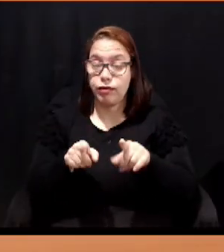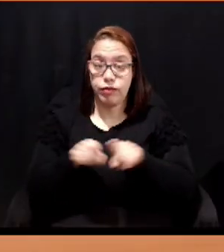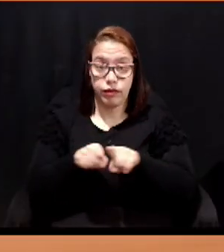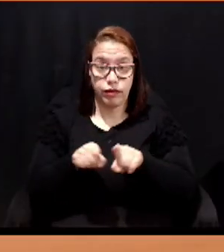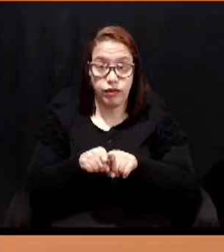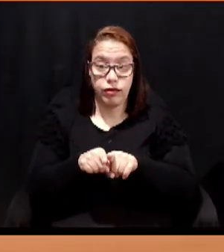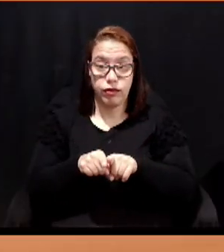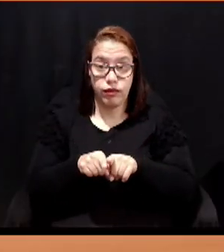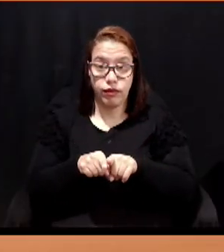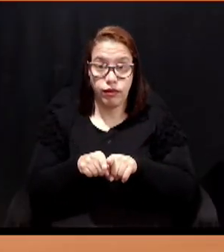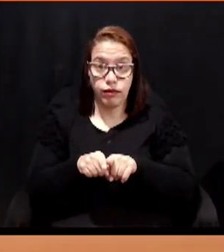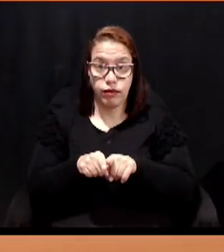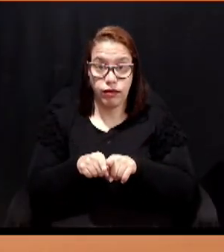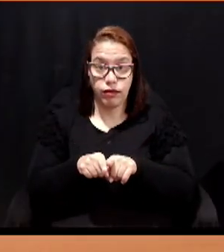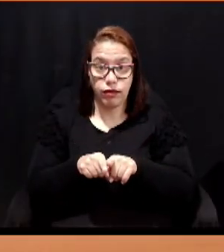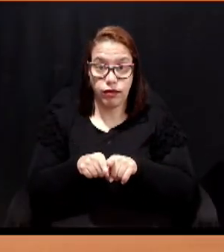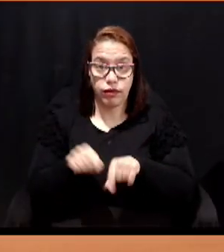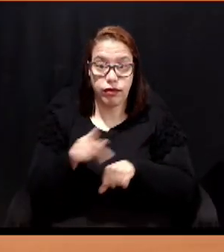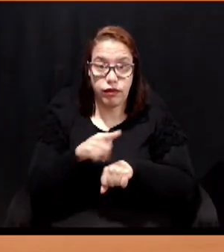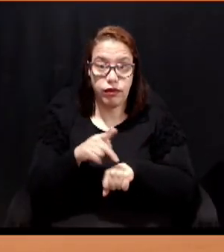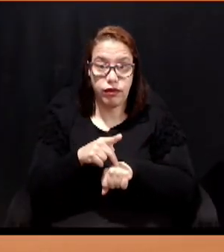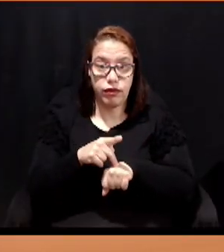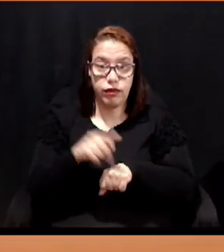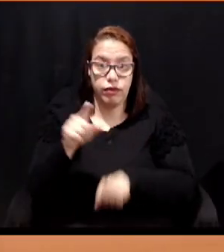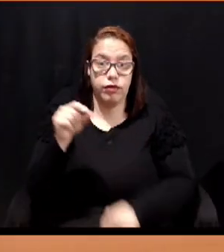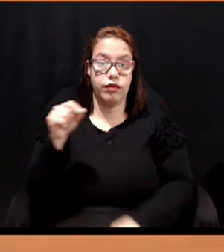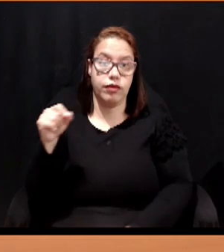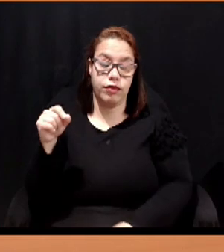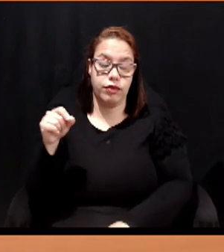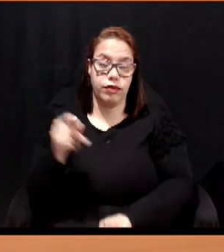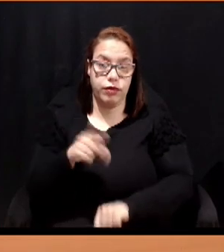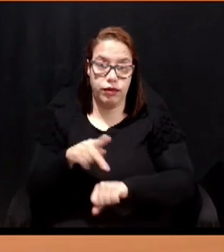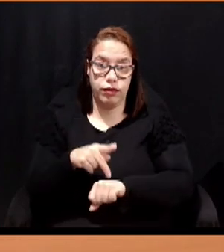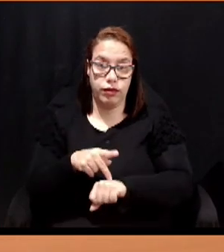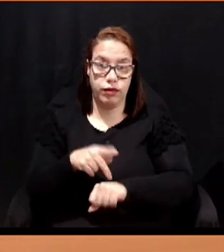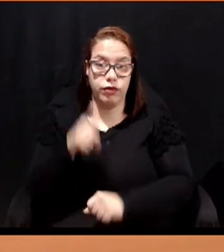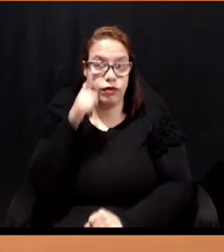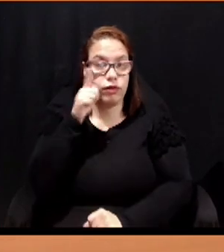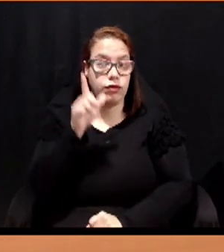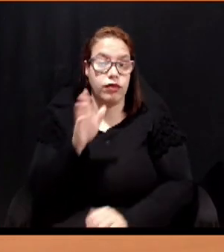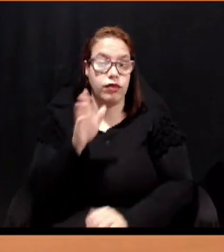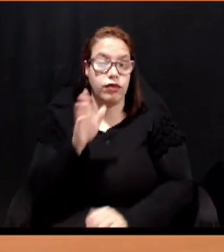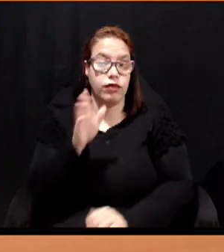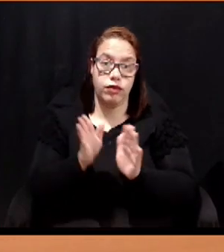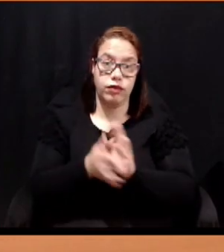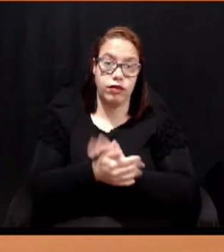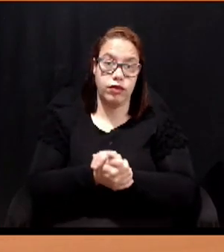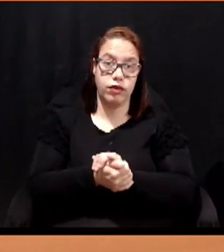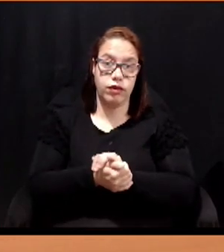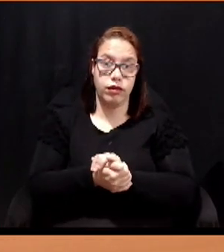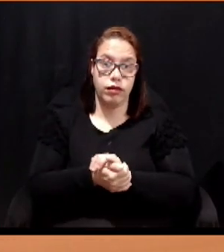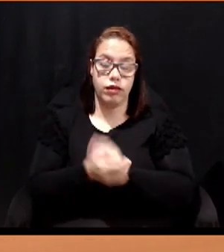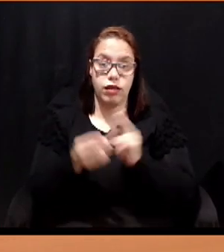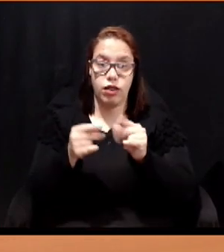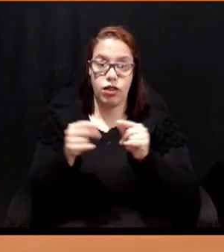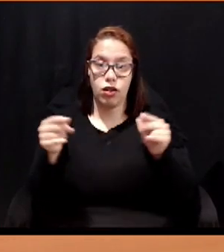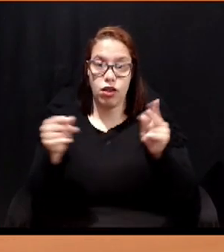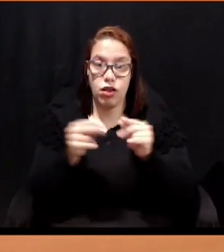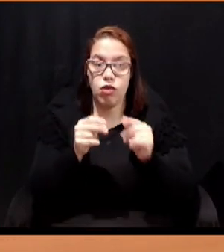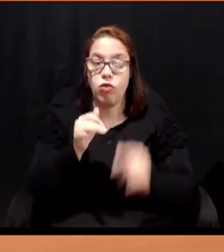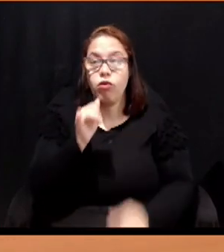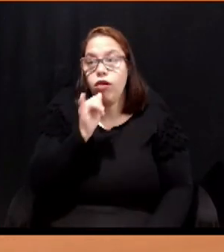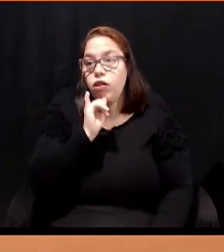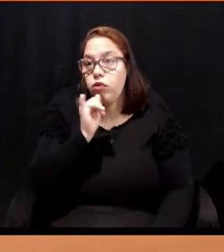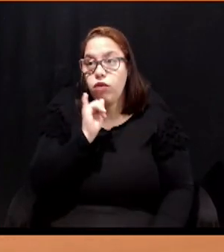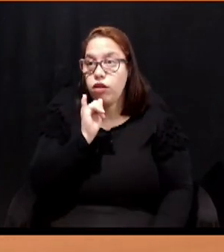os países, né, de fora do Brasil para conseguir ter acesso a tempero, por exemplo, né? Então, eu acho que